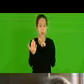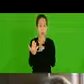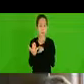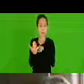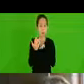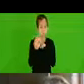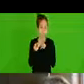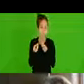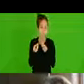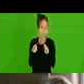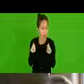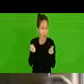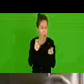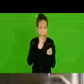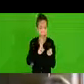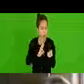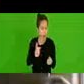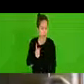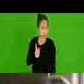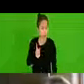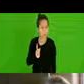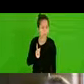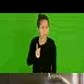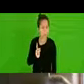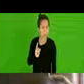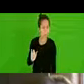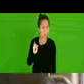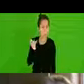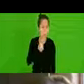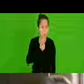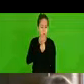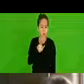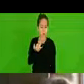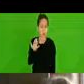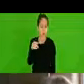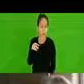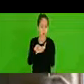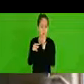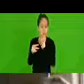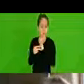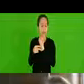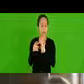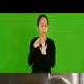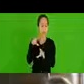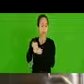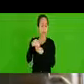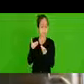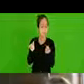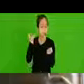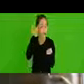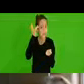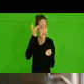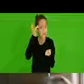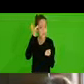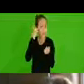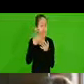que é importante ser problematizada ou revela parte de uma realidade que é importante de